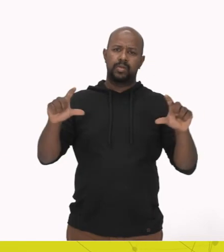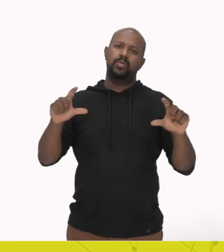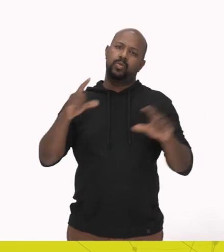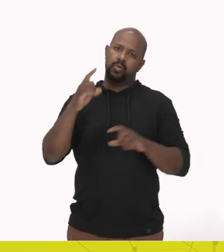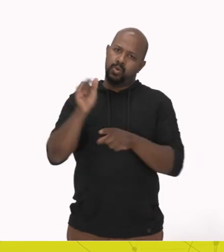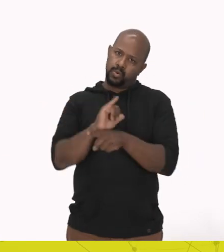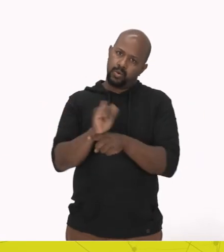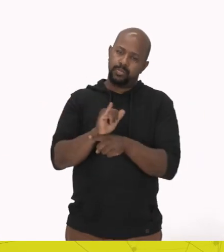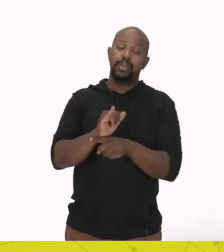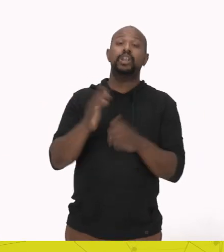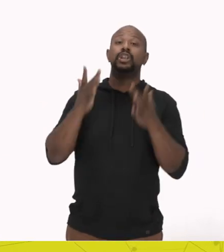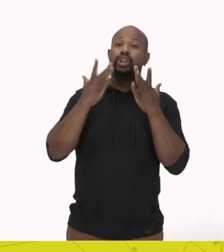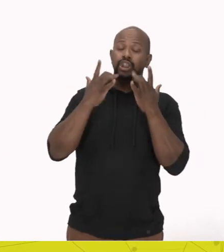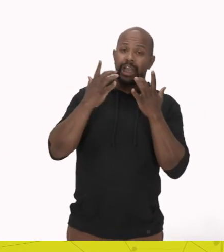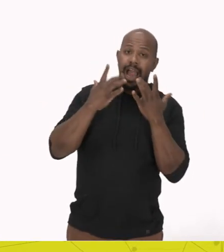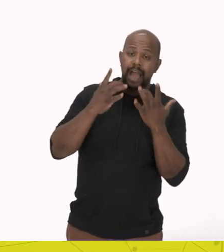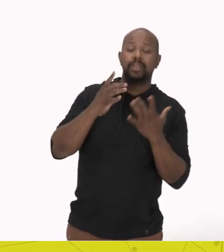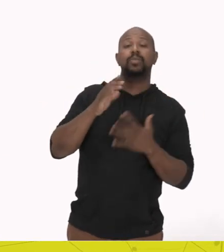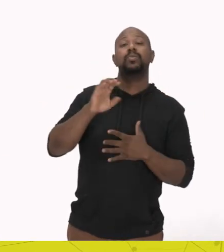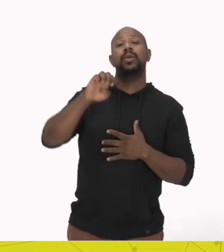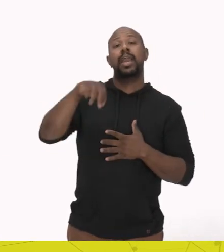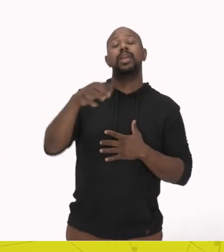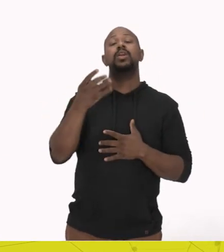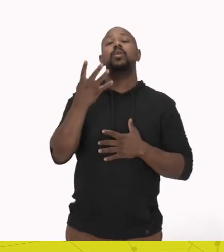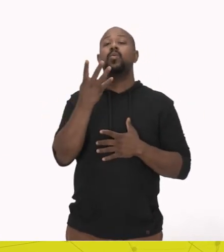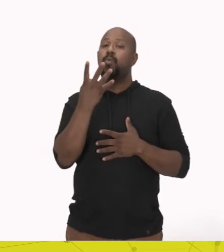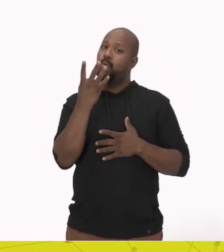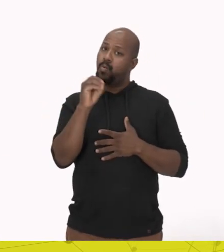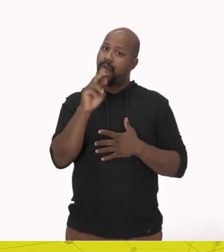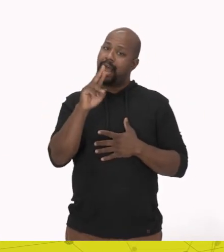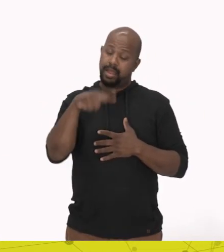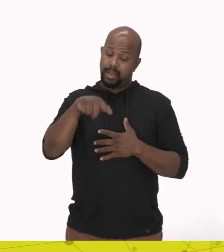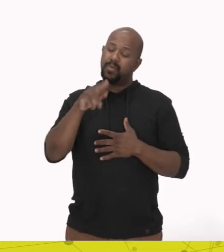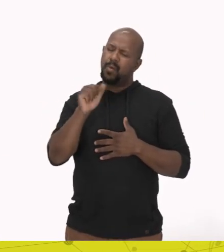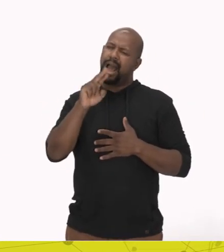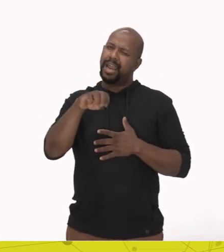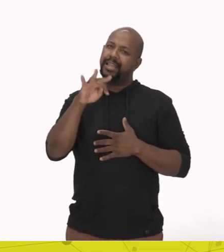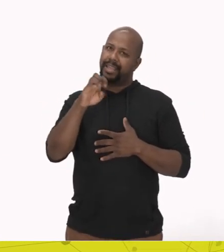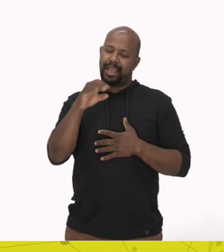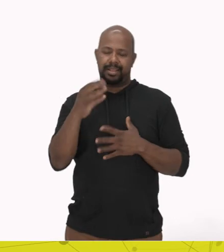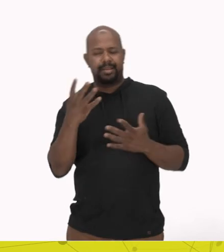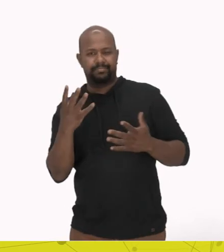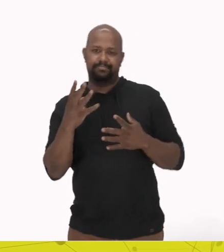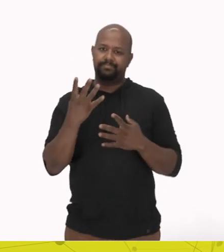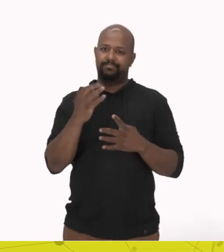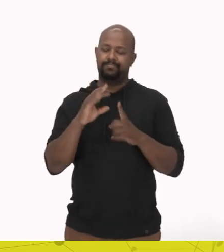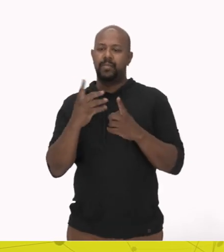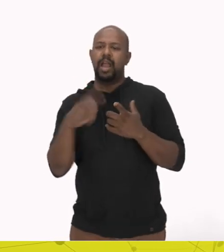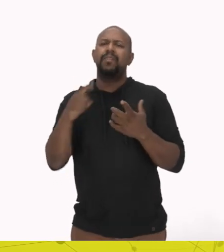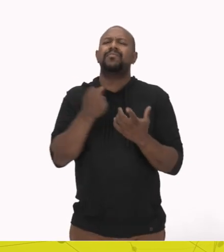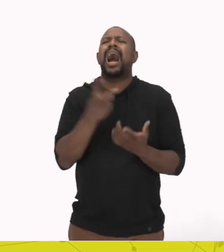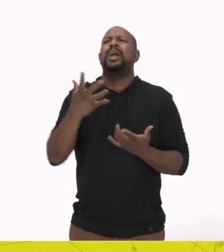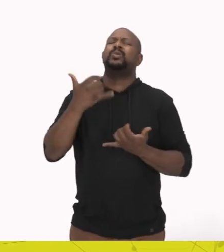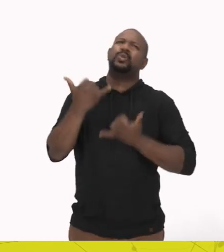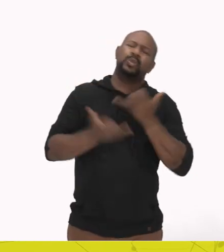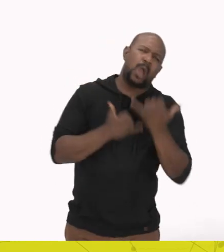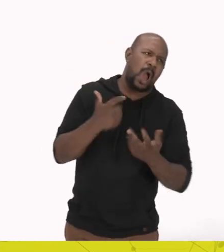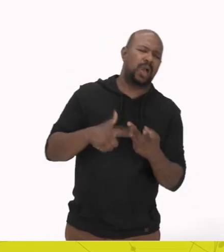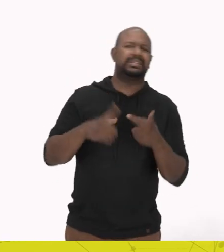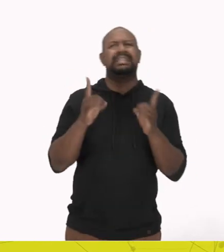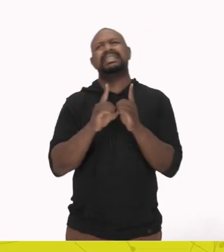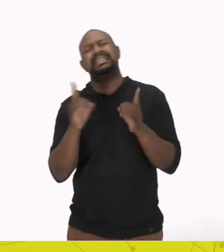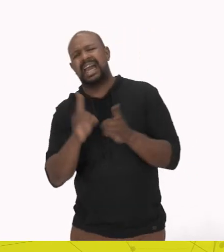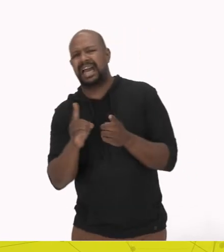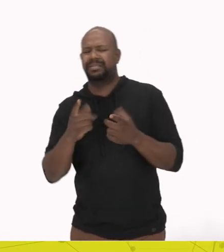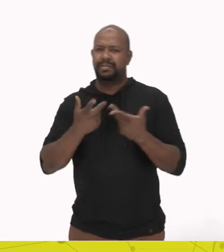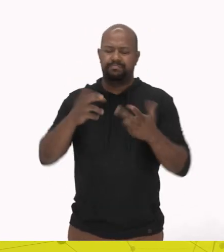YouTube, Teatro em Quarentena. Lá vocês vão encontrar vários jogos e atividades dinâmicas que vocês podem usar